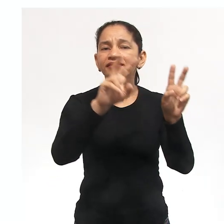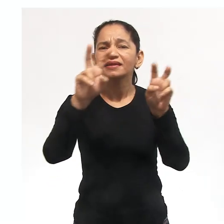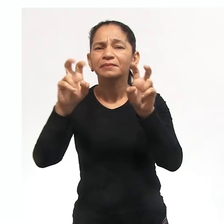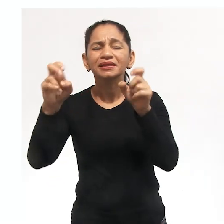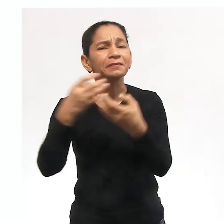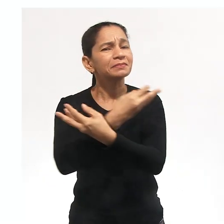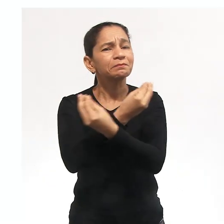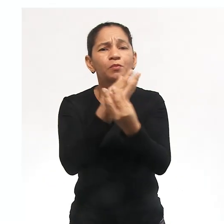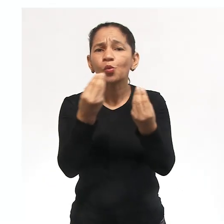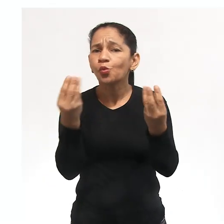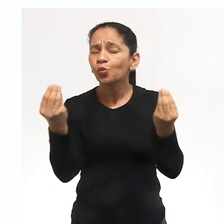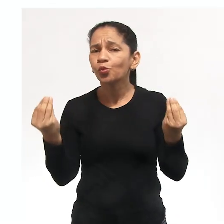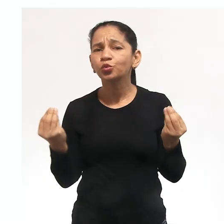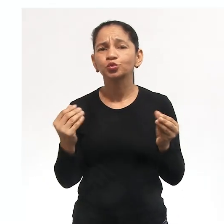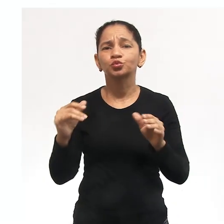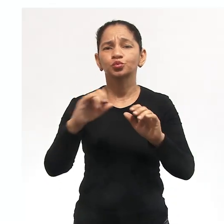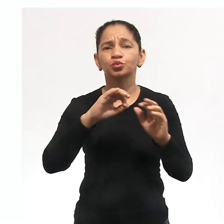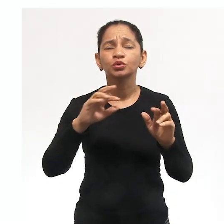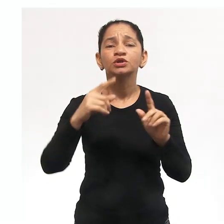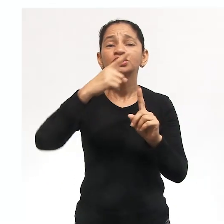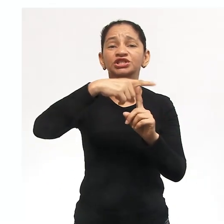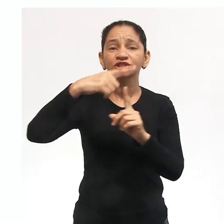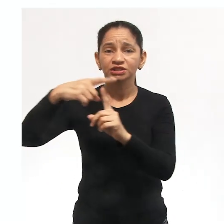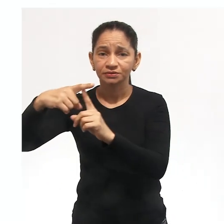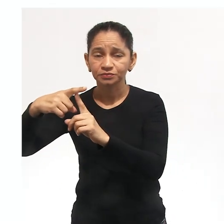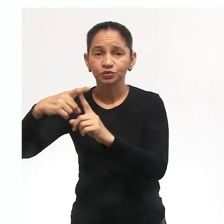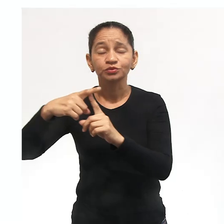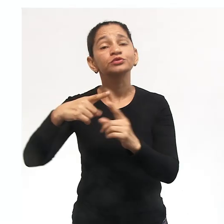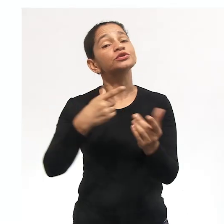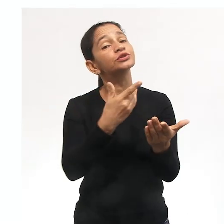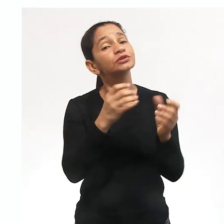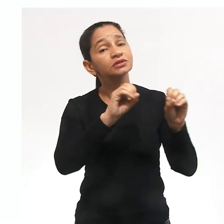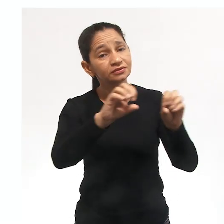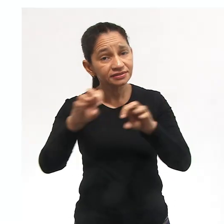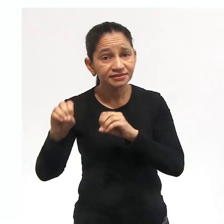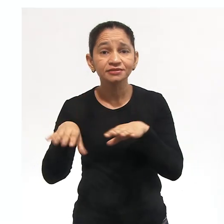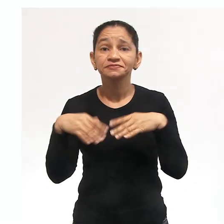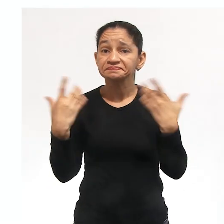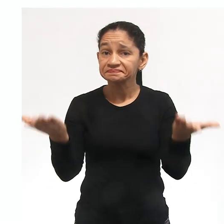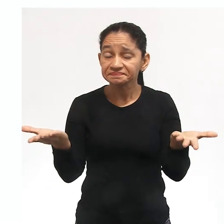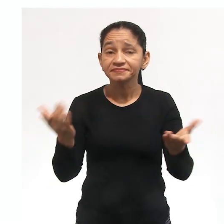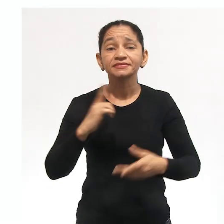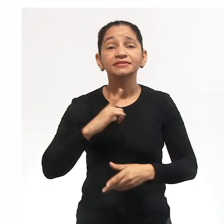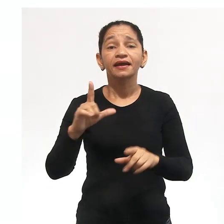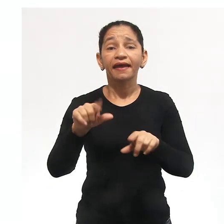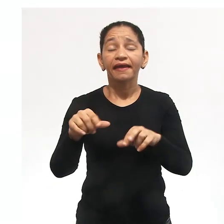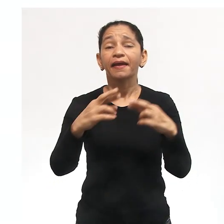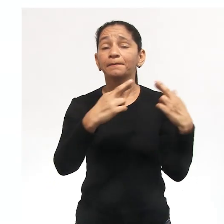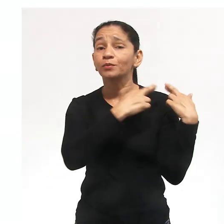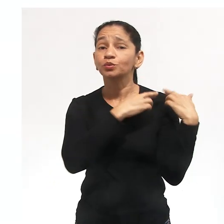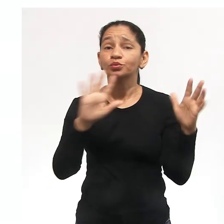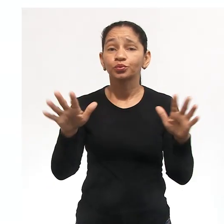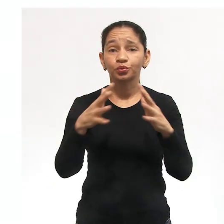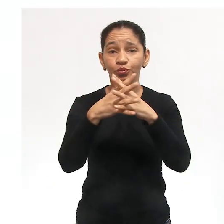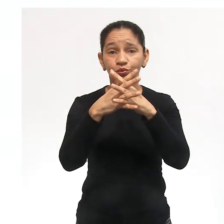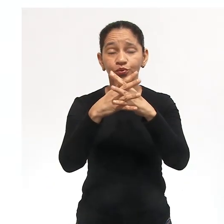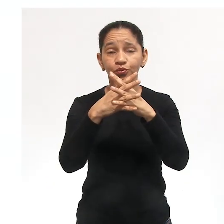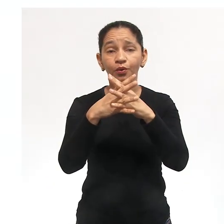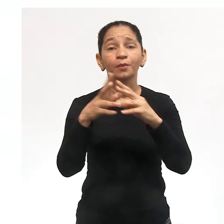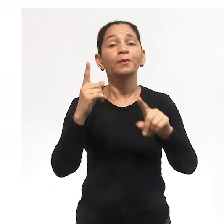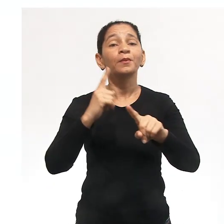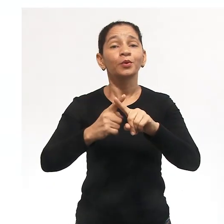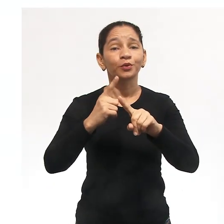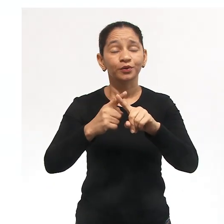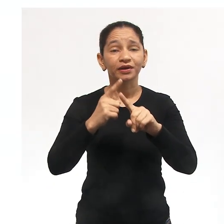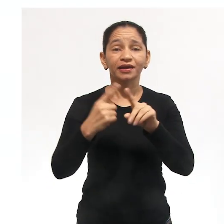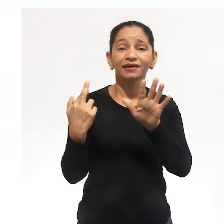uma diversidade de estilos de aprendizado. Isso é uma tarefa complexa,